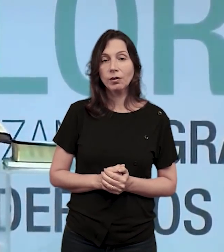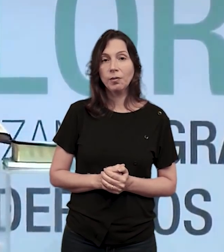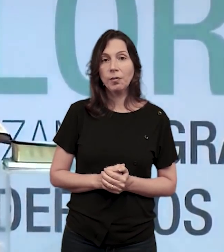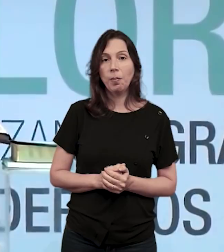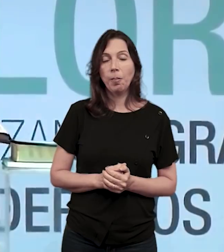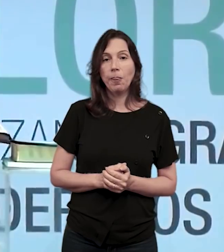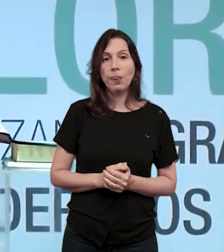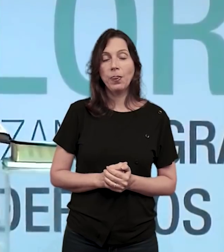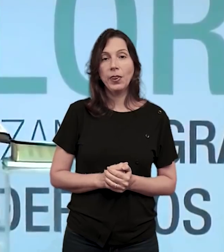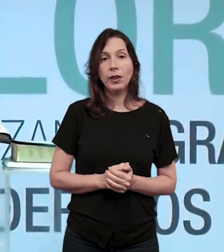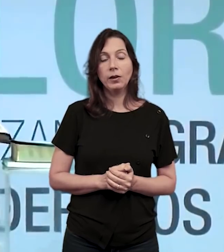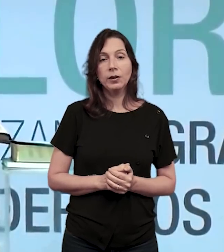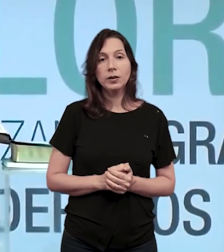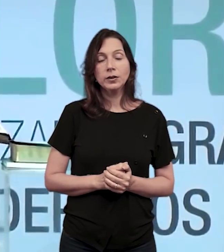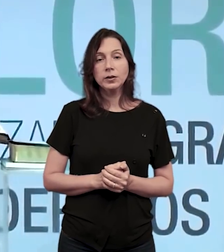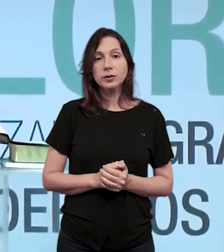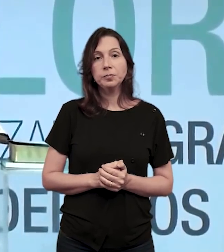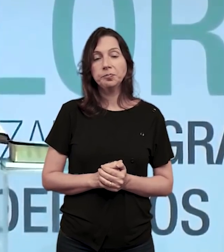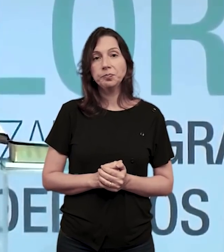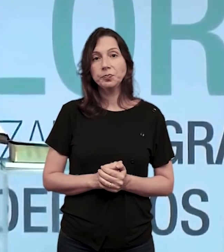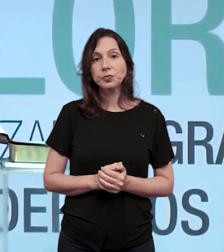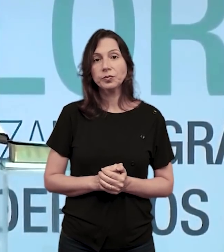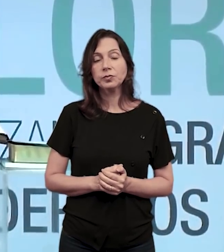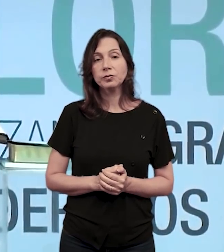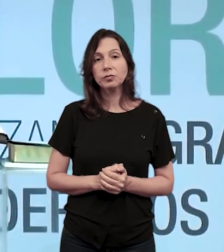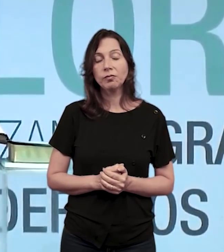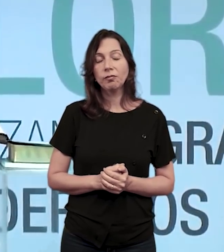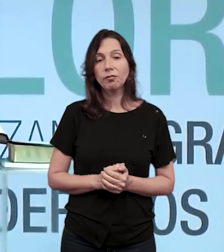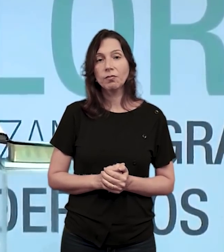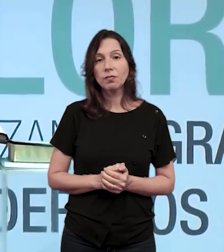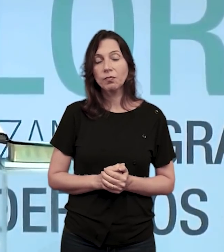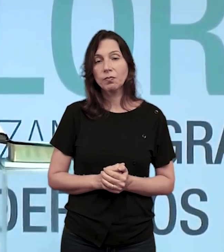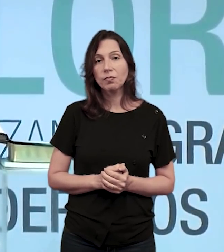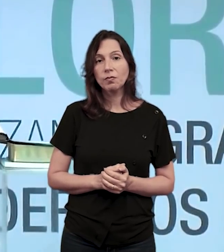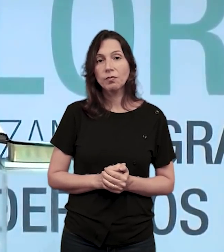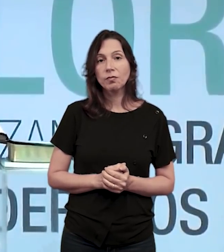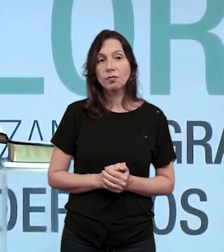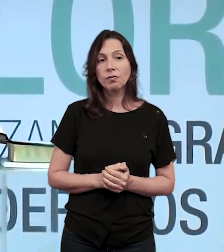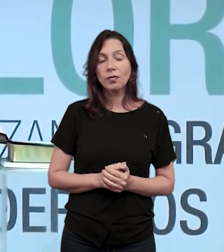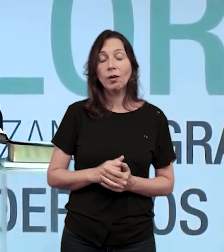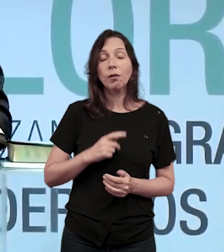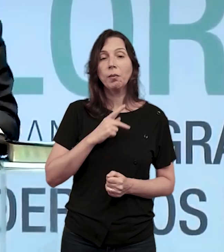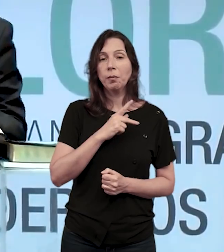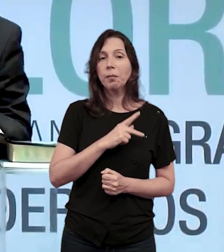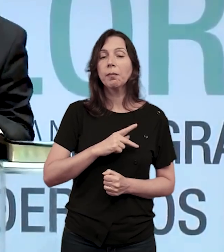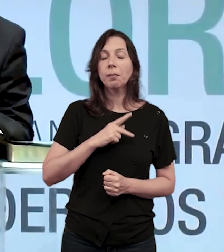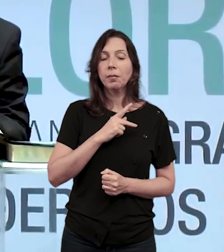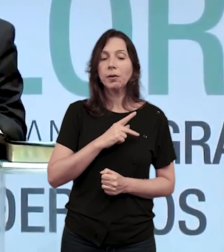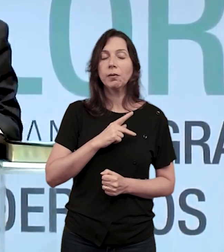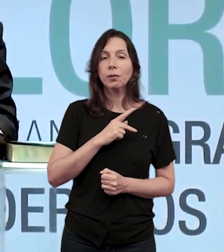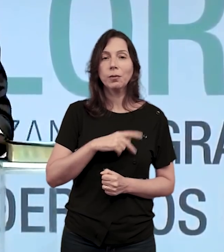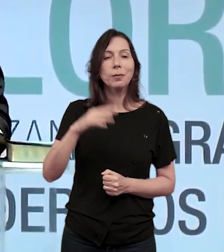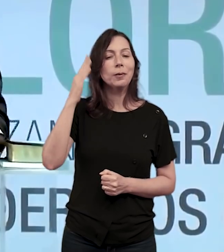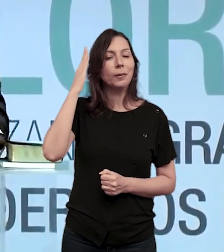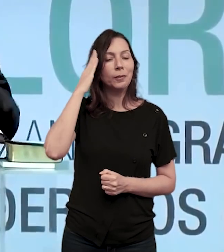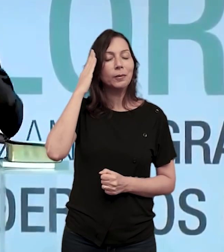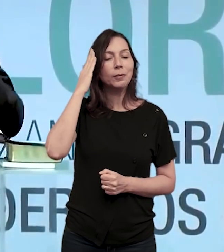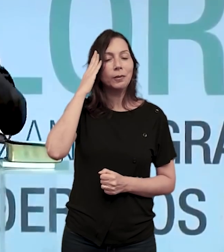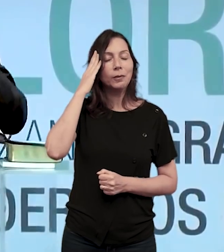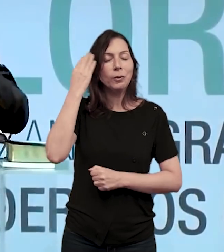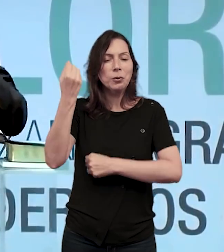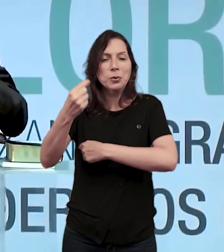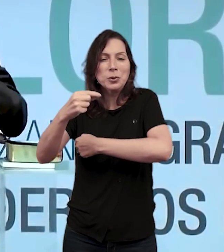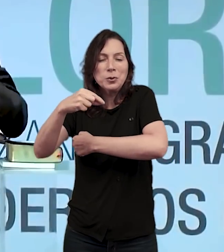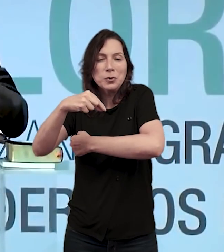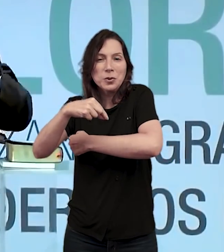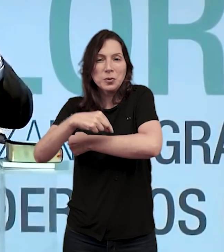Deixa eu dizer para você, meu amado, Paulo vai entender que esse espinho na carne era uma dádiva, porque